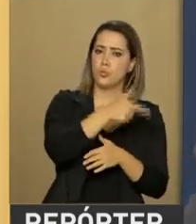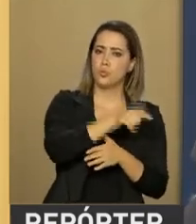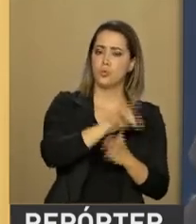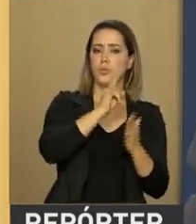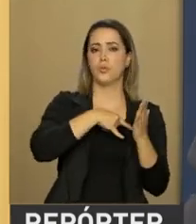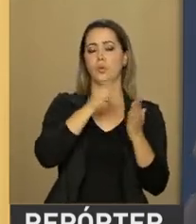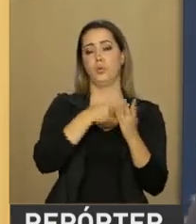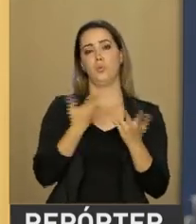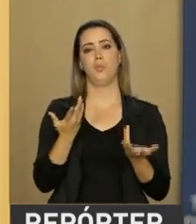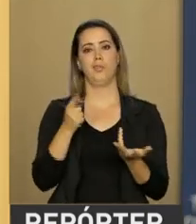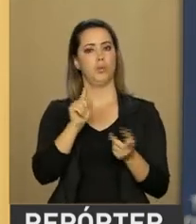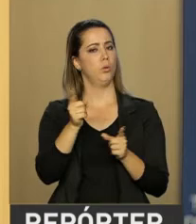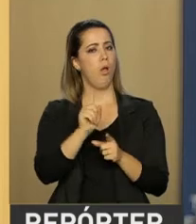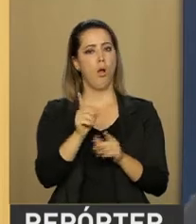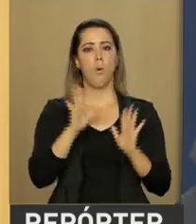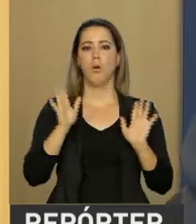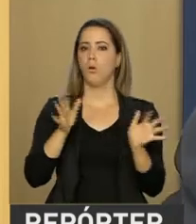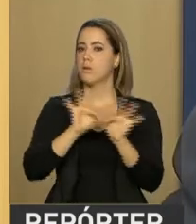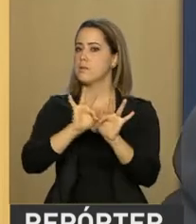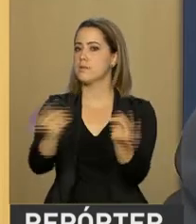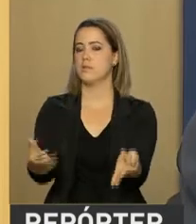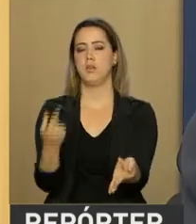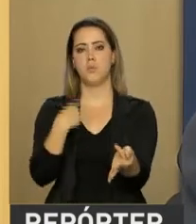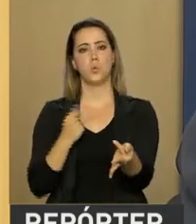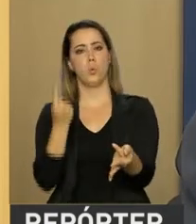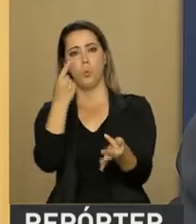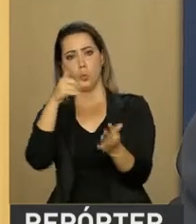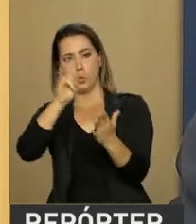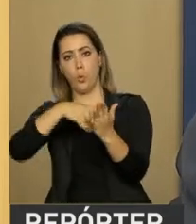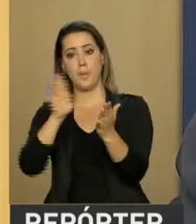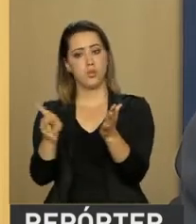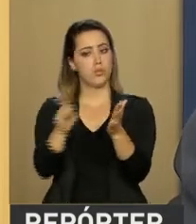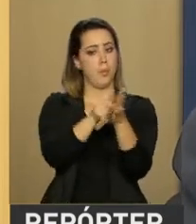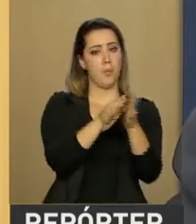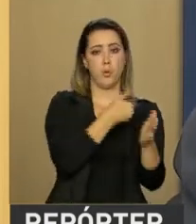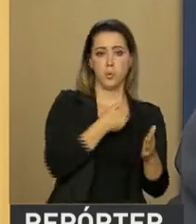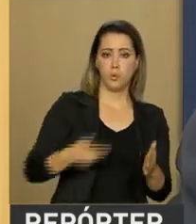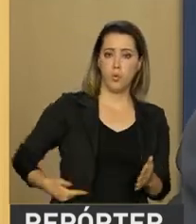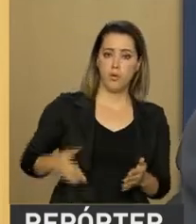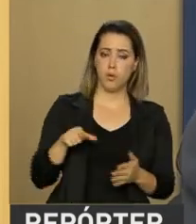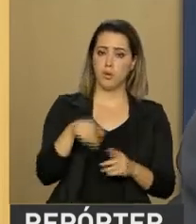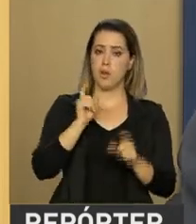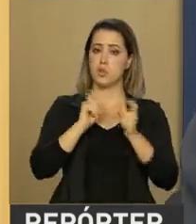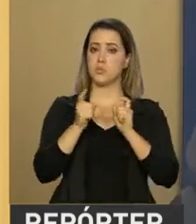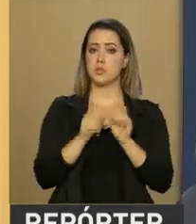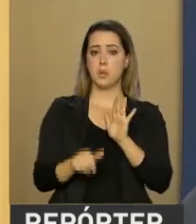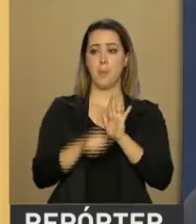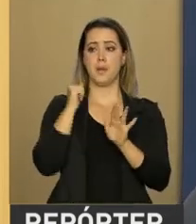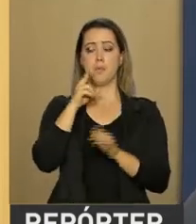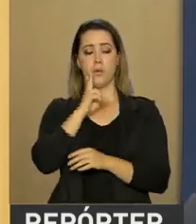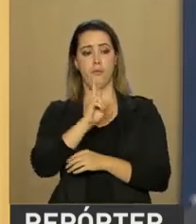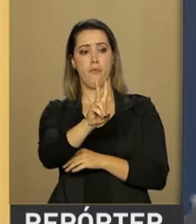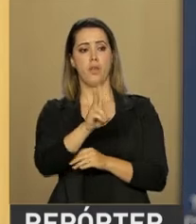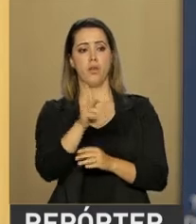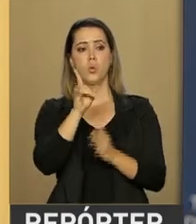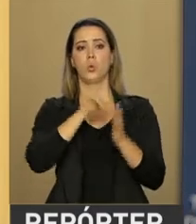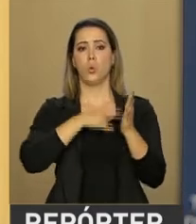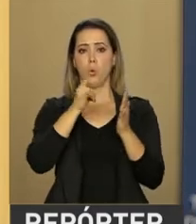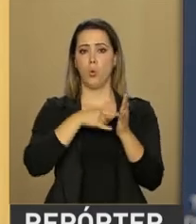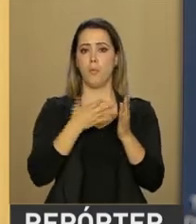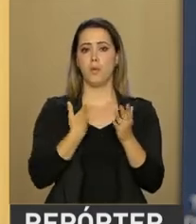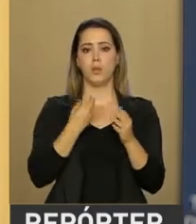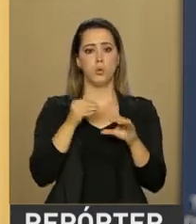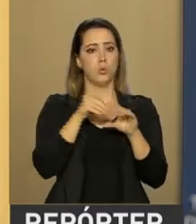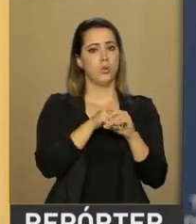ou aquela informação já se encontra na base de dados da administração pública administração pública primeiramente deve ir atrás do que na sua